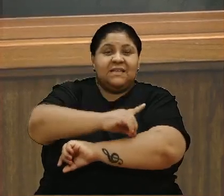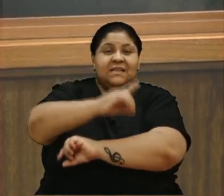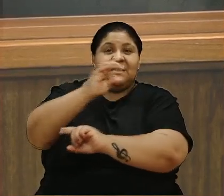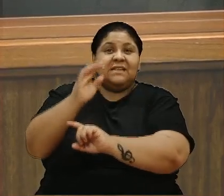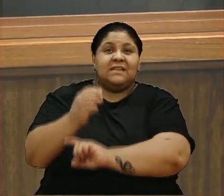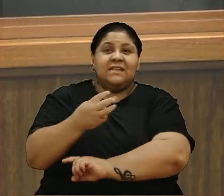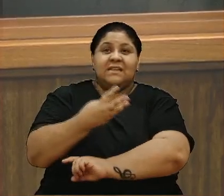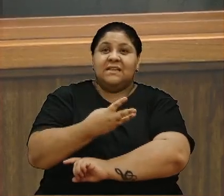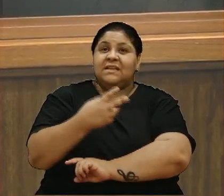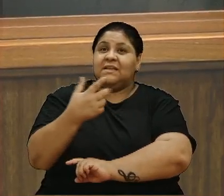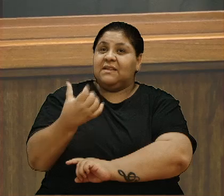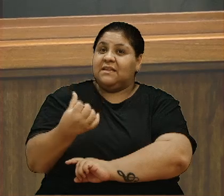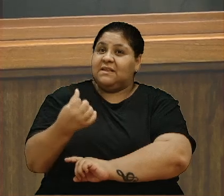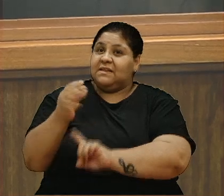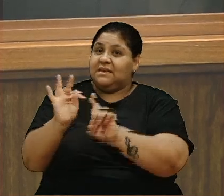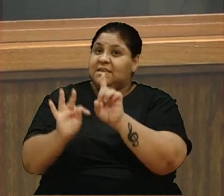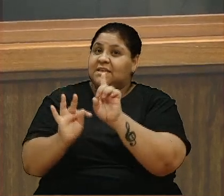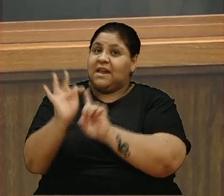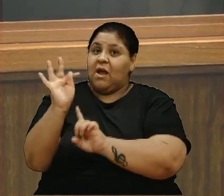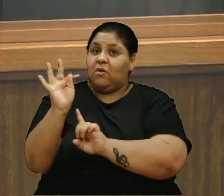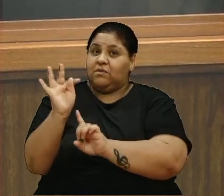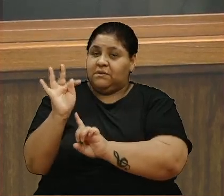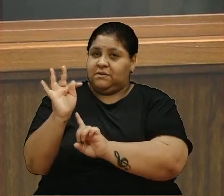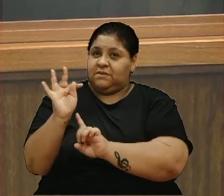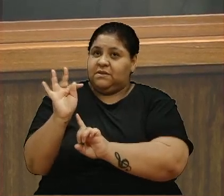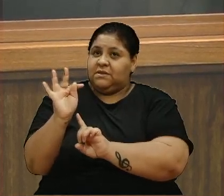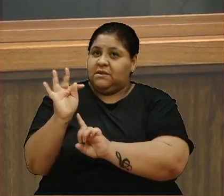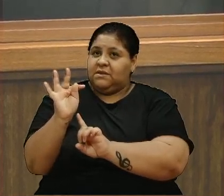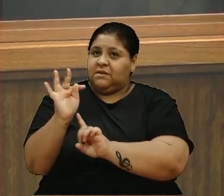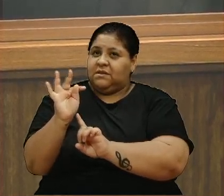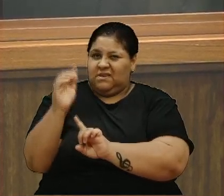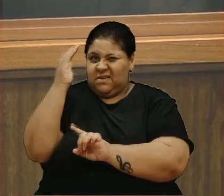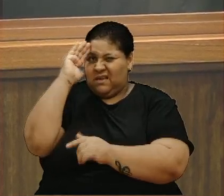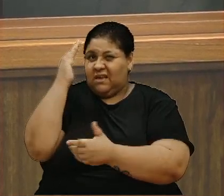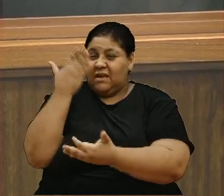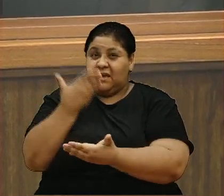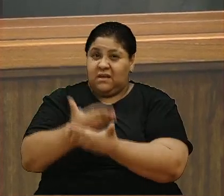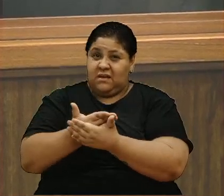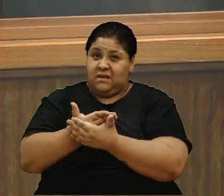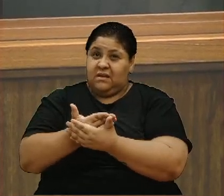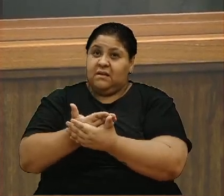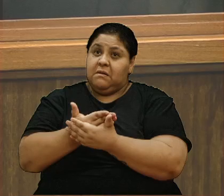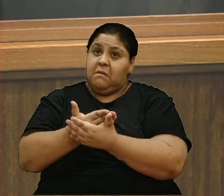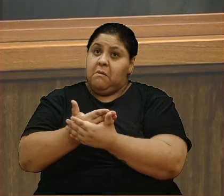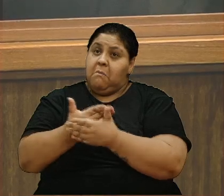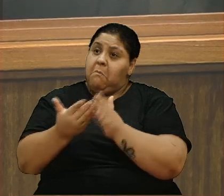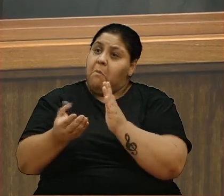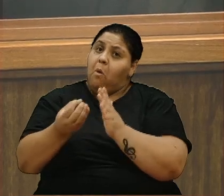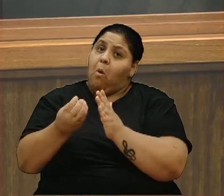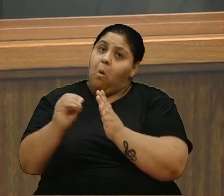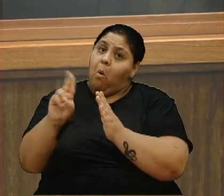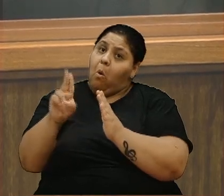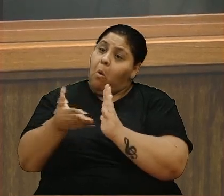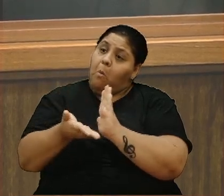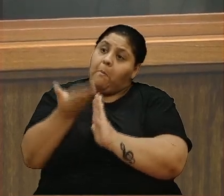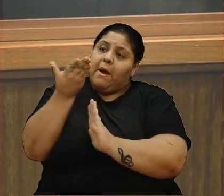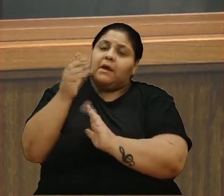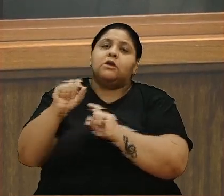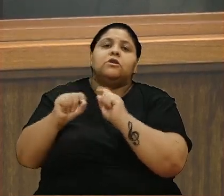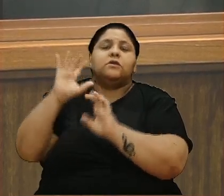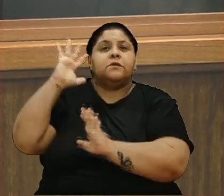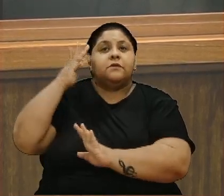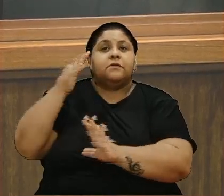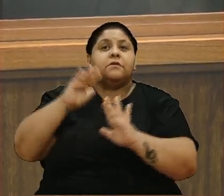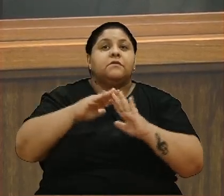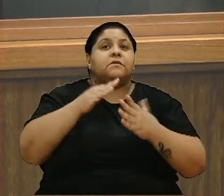medido 36 graus. 36, eu acredito que deve ser até mais. Então, o que está acontecendo? As escolas